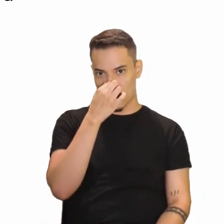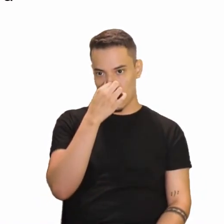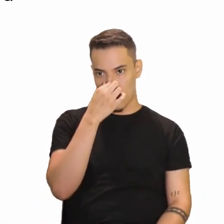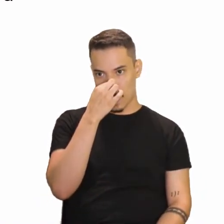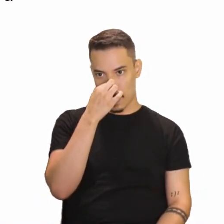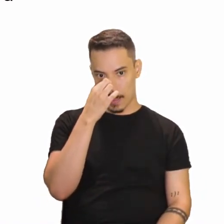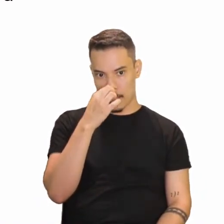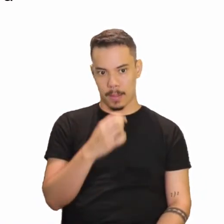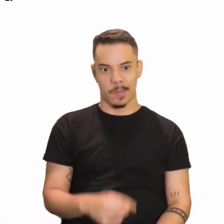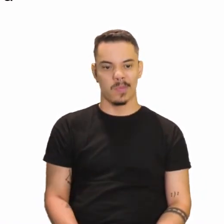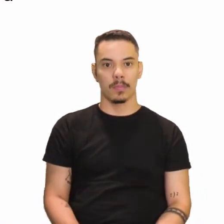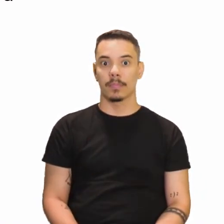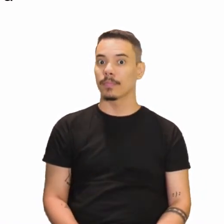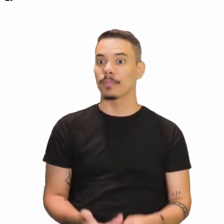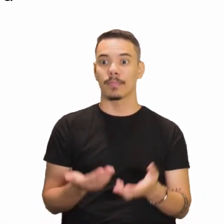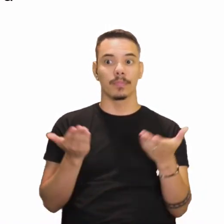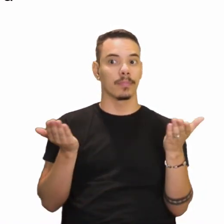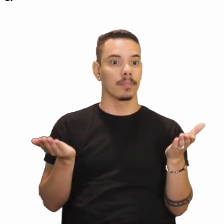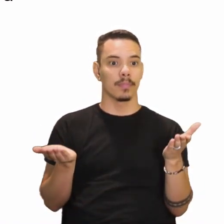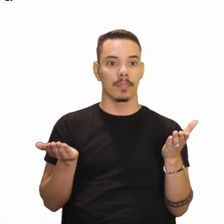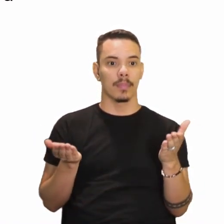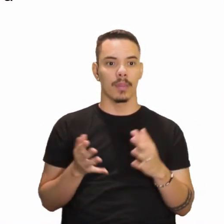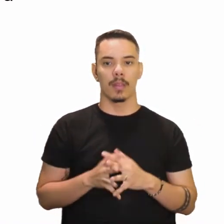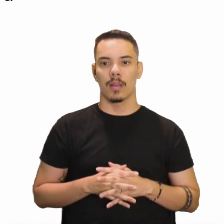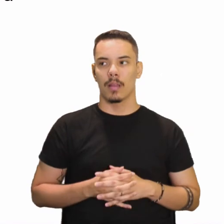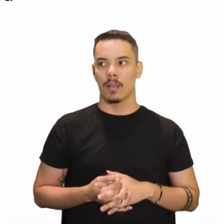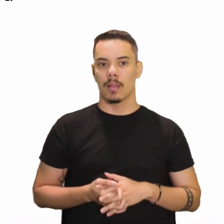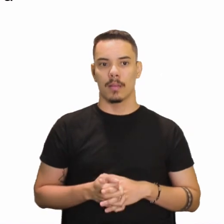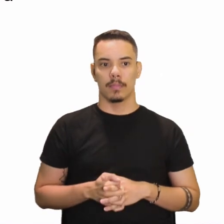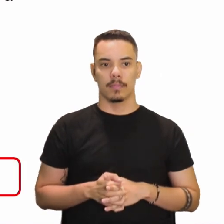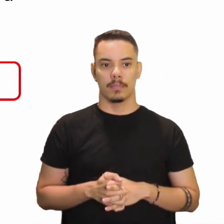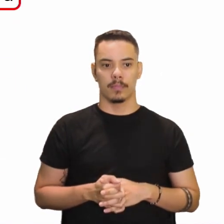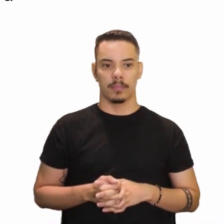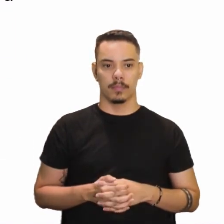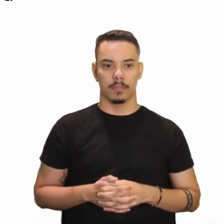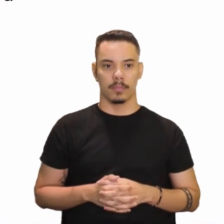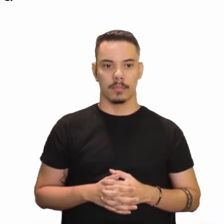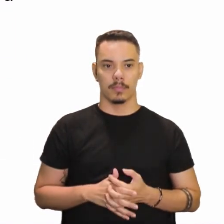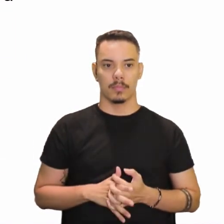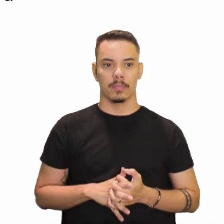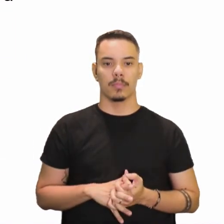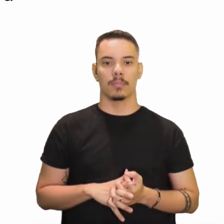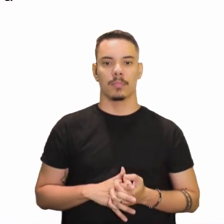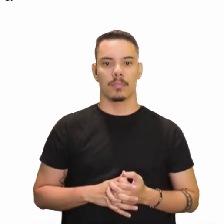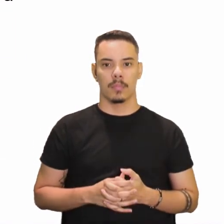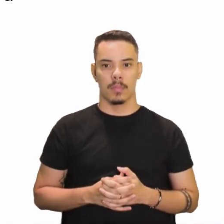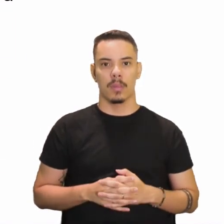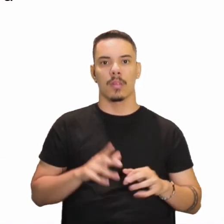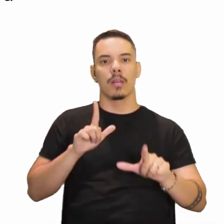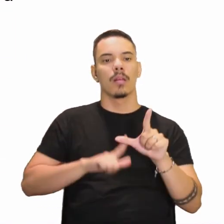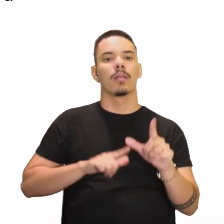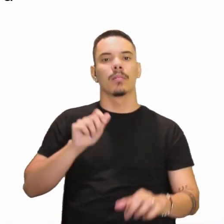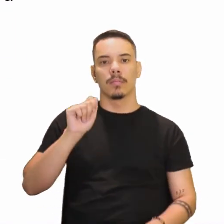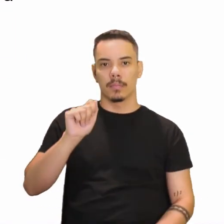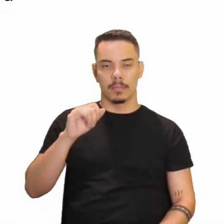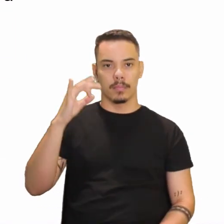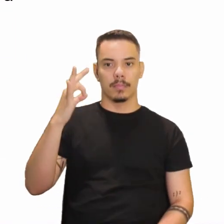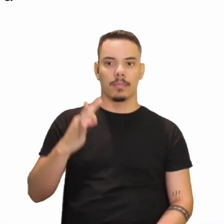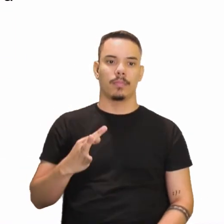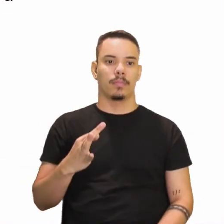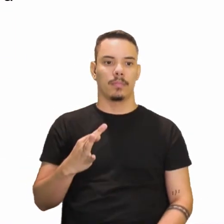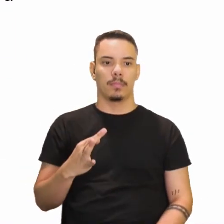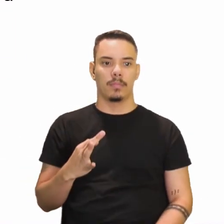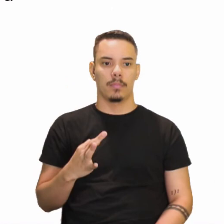da família então amadinho a b c d e temos o quê a letra A tá certo